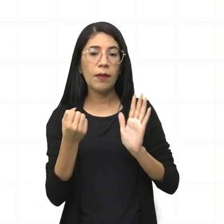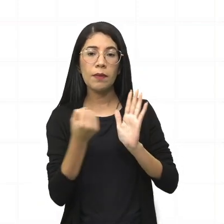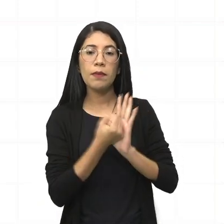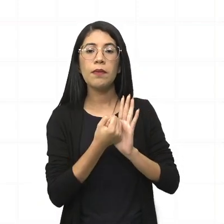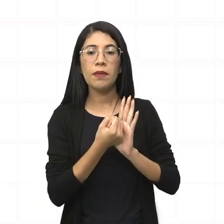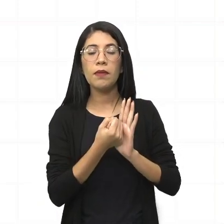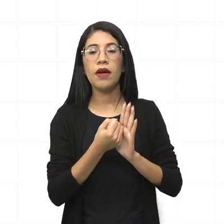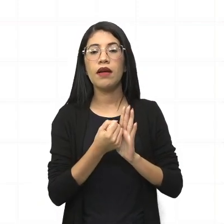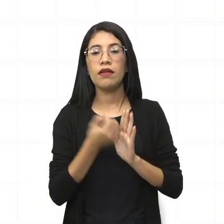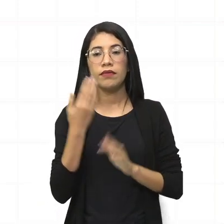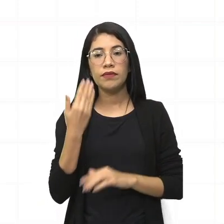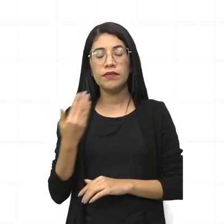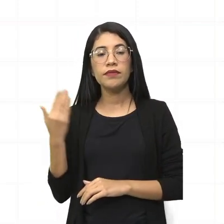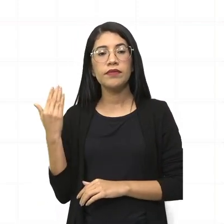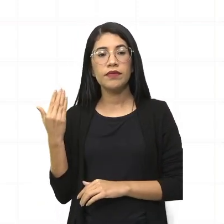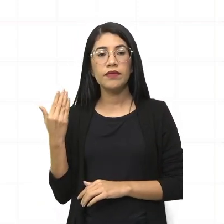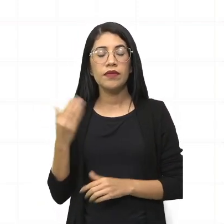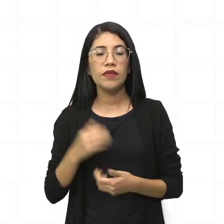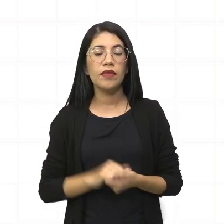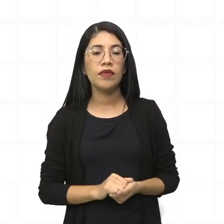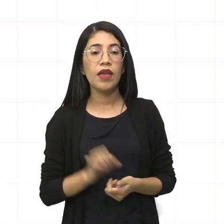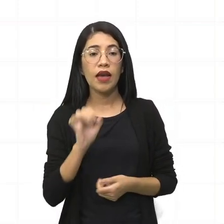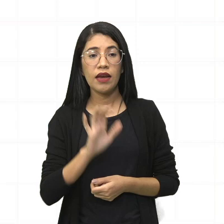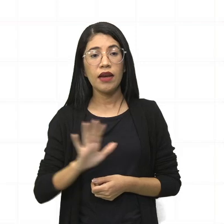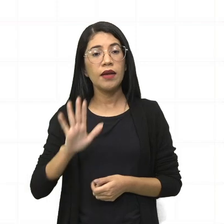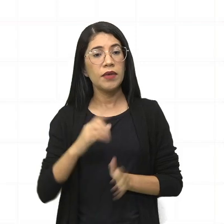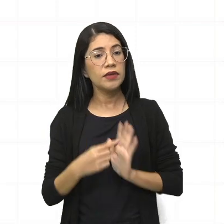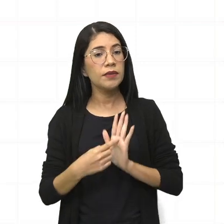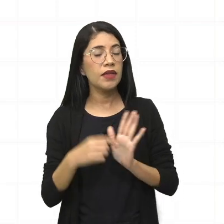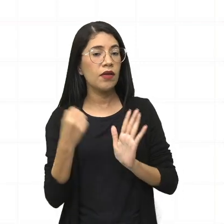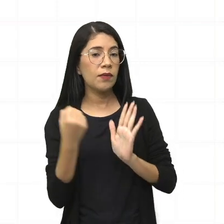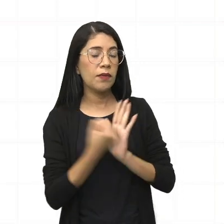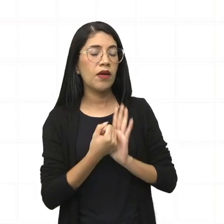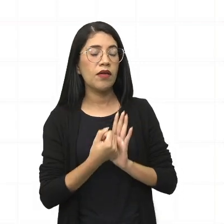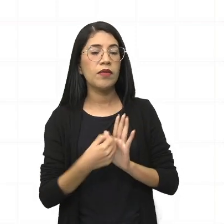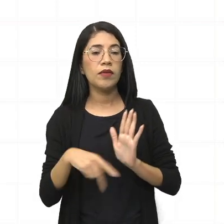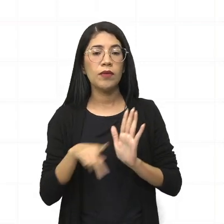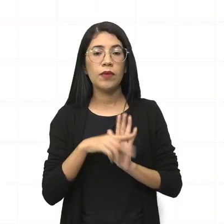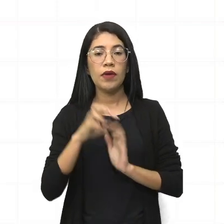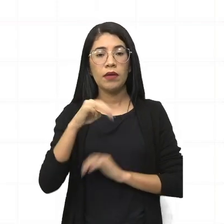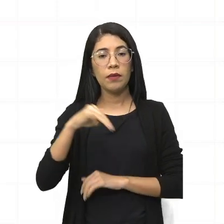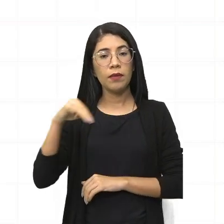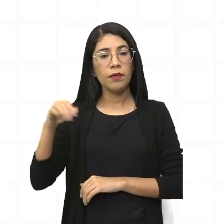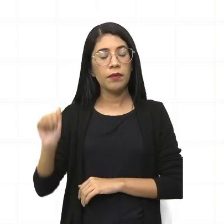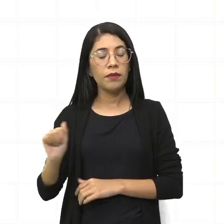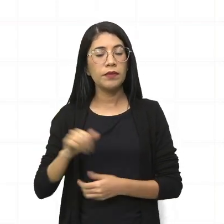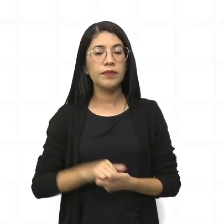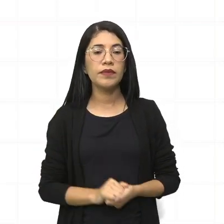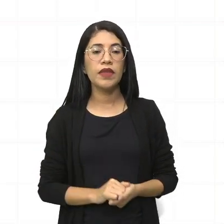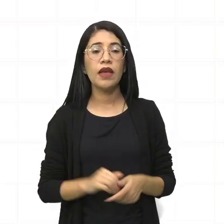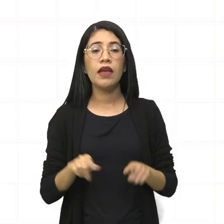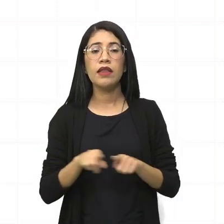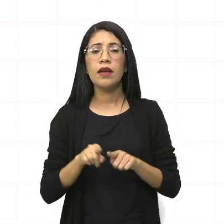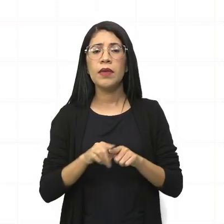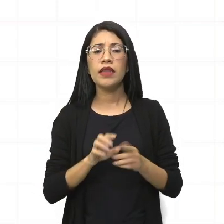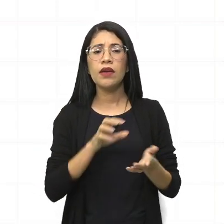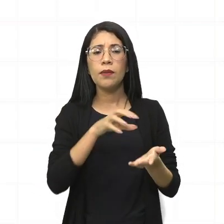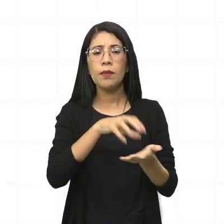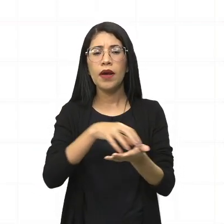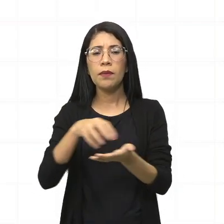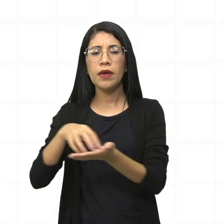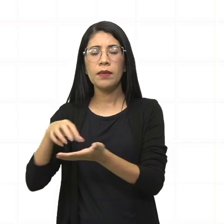Mudança do Clima. Então, esse é o logotipo atual aí do MMA. E aí nós temos algumas entidades que